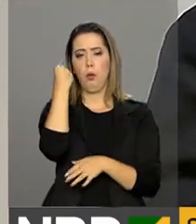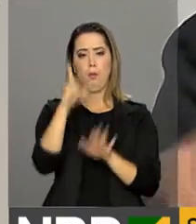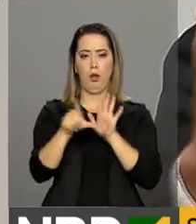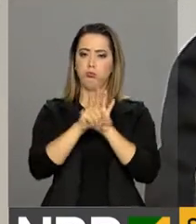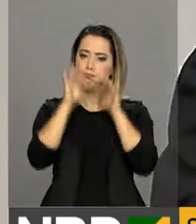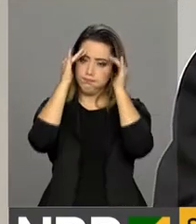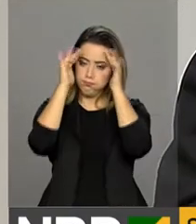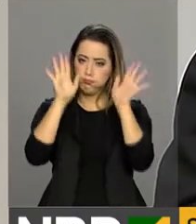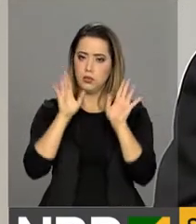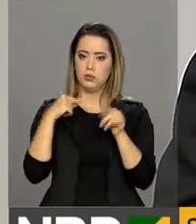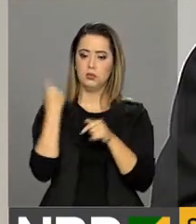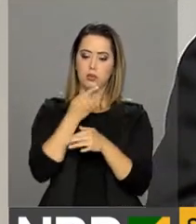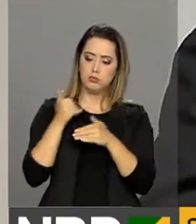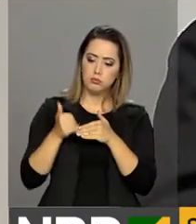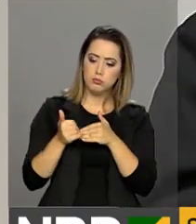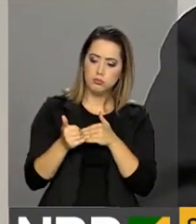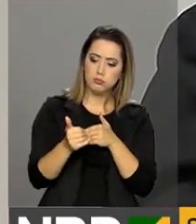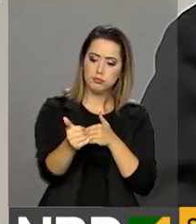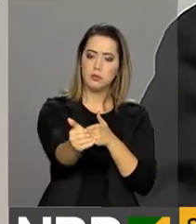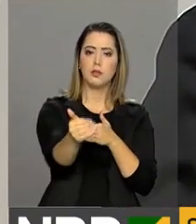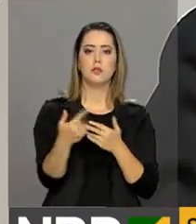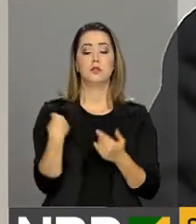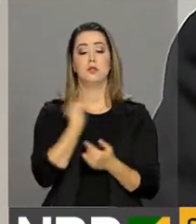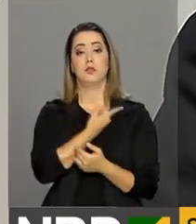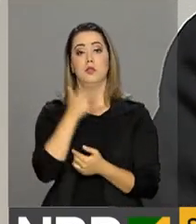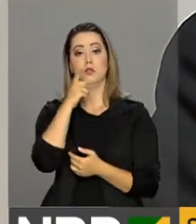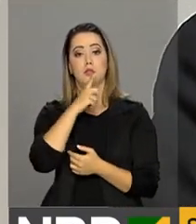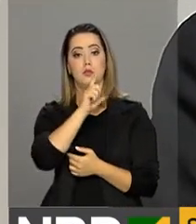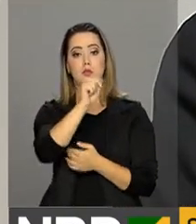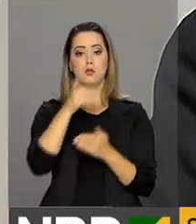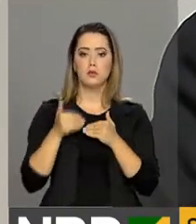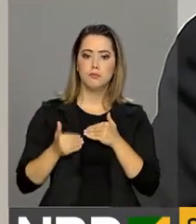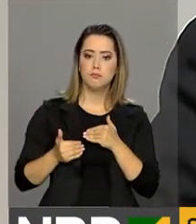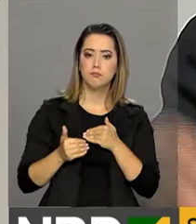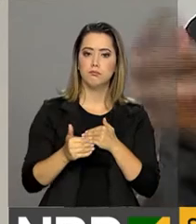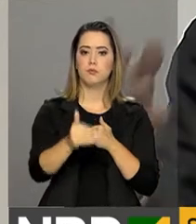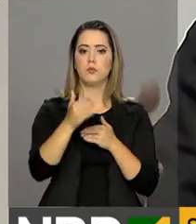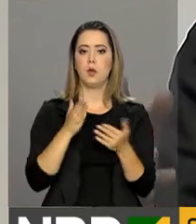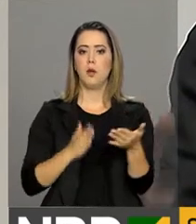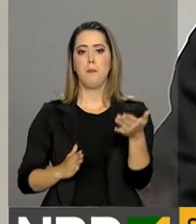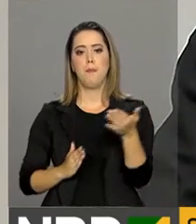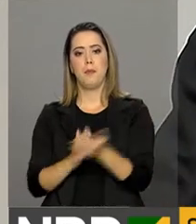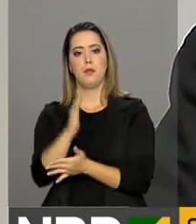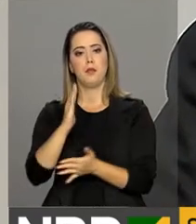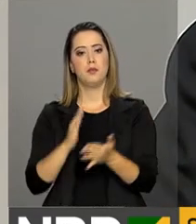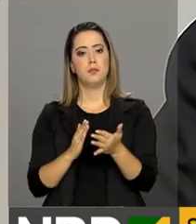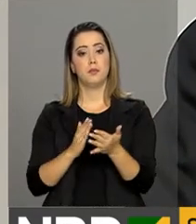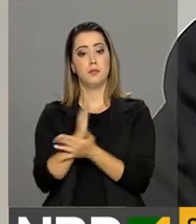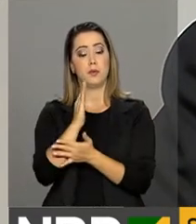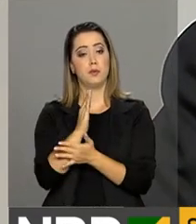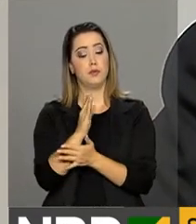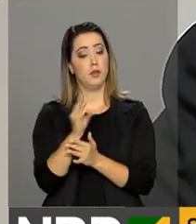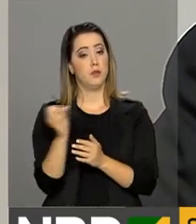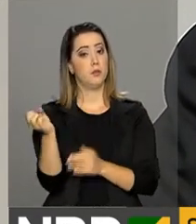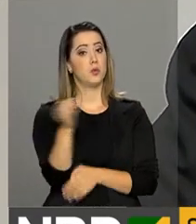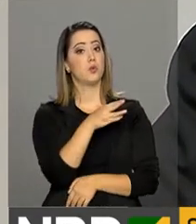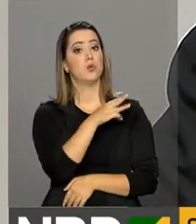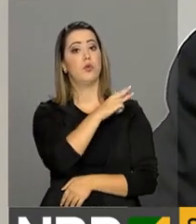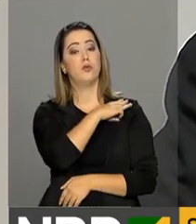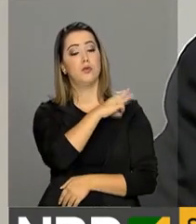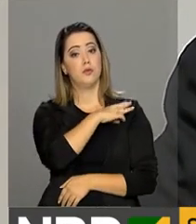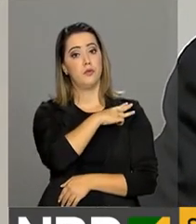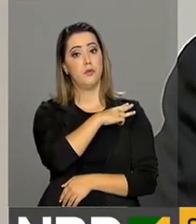íamos passando e passando como passamos aprovamos a reforma do ensino médio